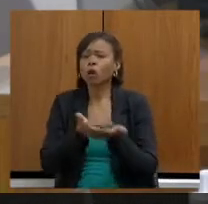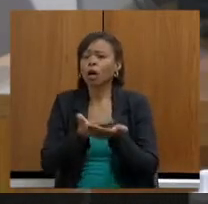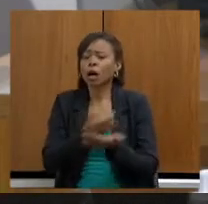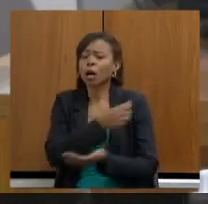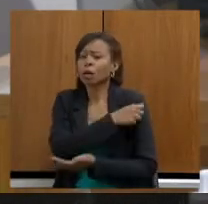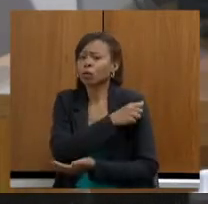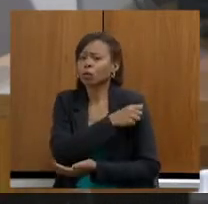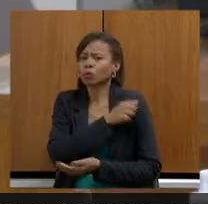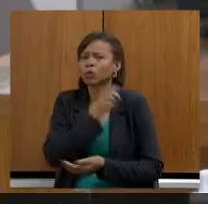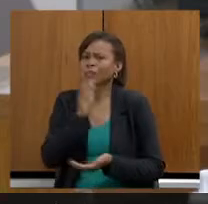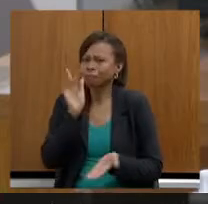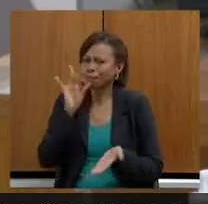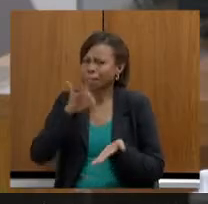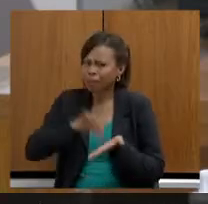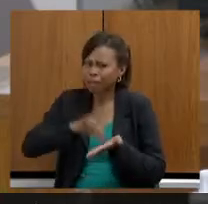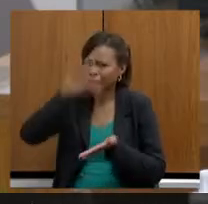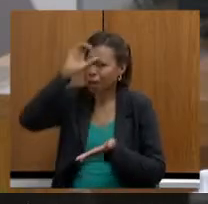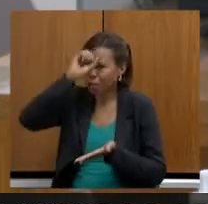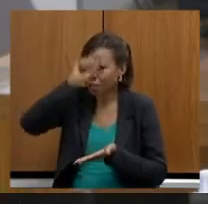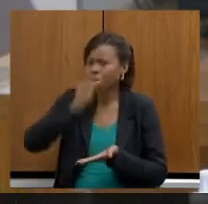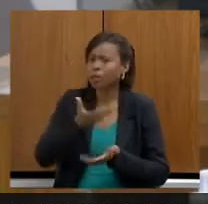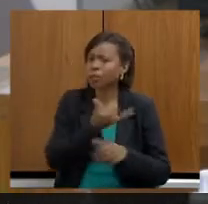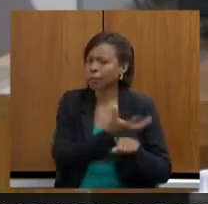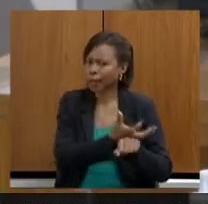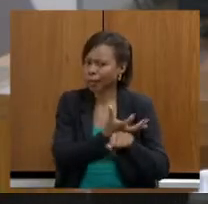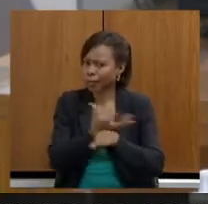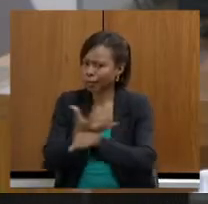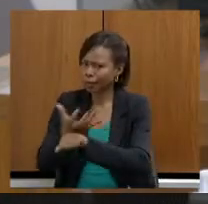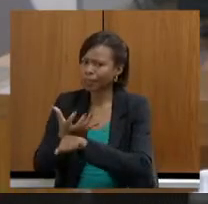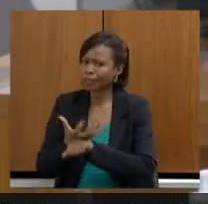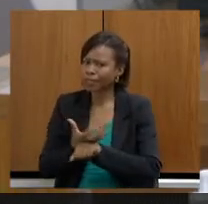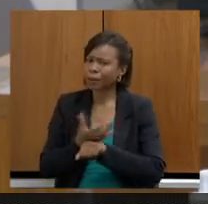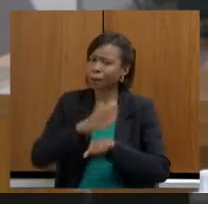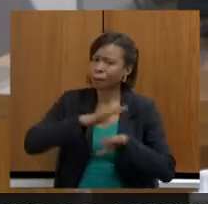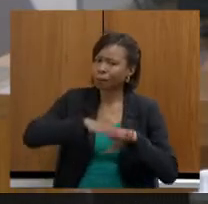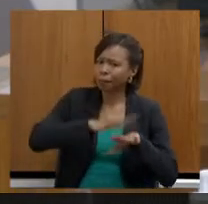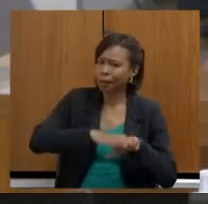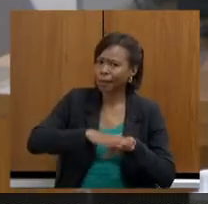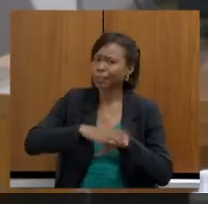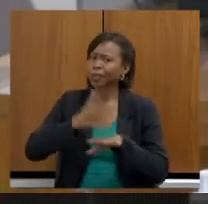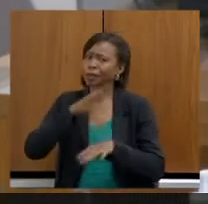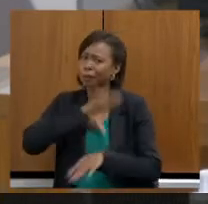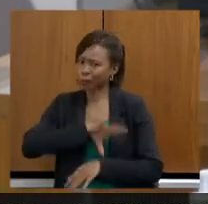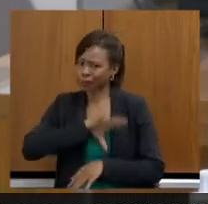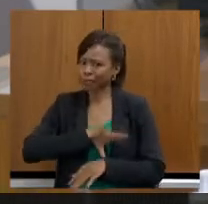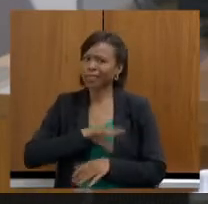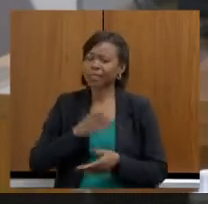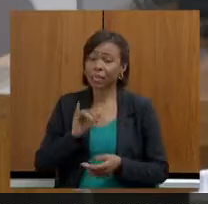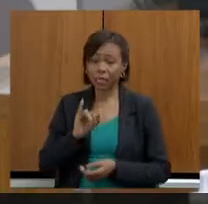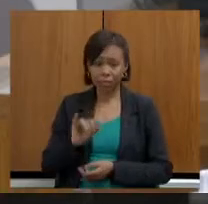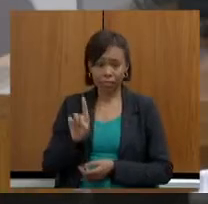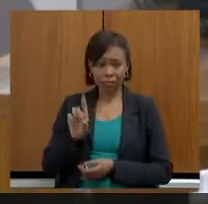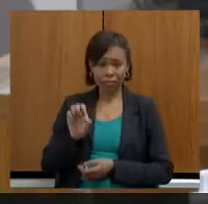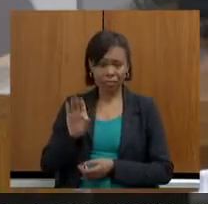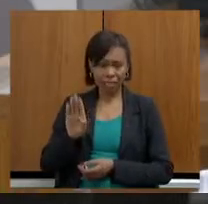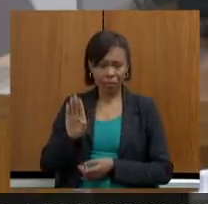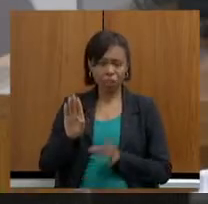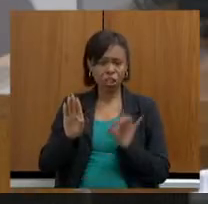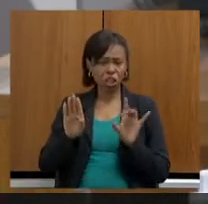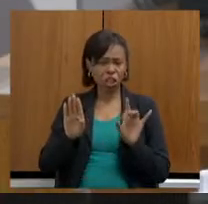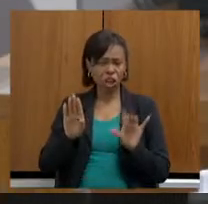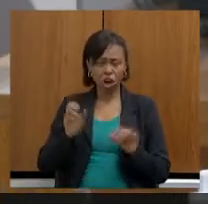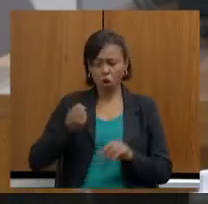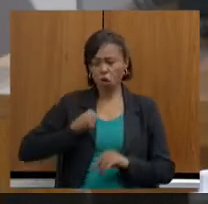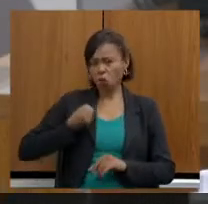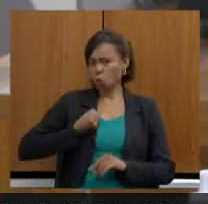estão efetivamente aprendendo de português de matemática nas nossas escolas e deve não é só um número Ideb